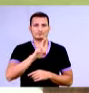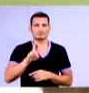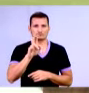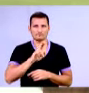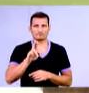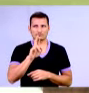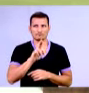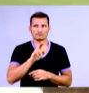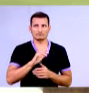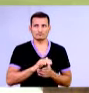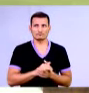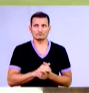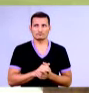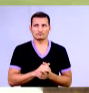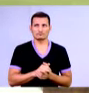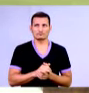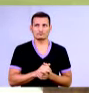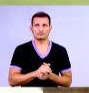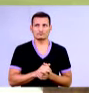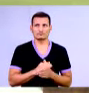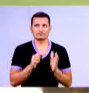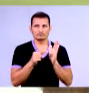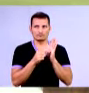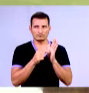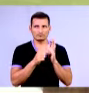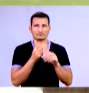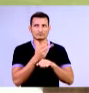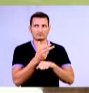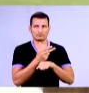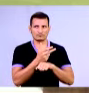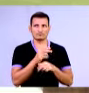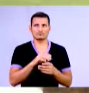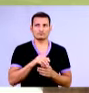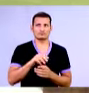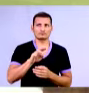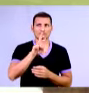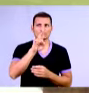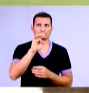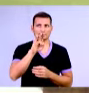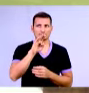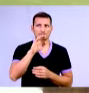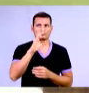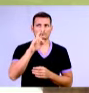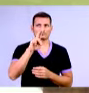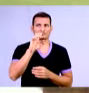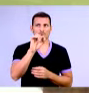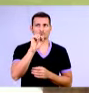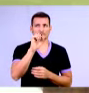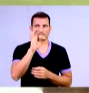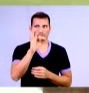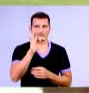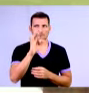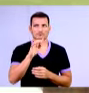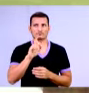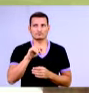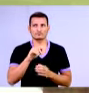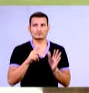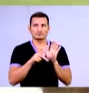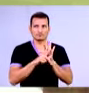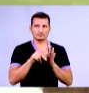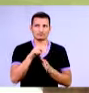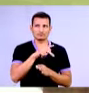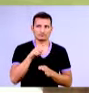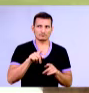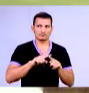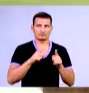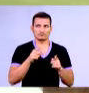já utilizou essas ferramentas multimídia, já utilizou com a ferramenta WebQuest, que é aquela que efetivamente é voltada para o professor, em que o